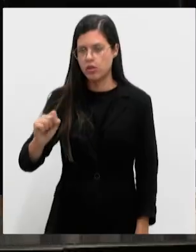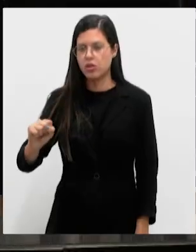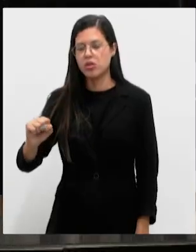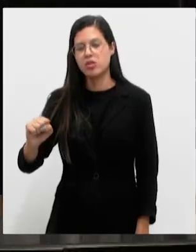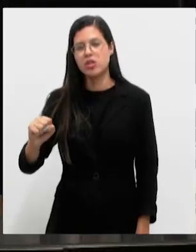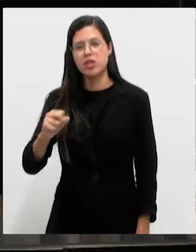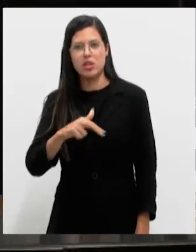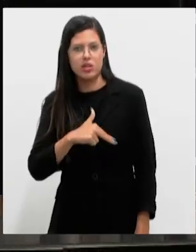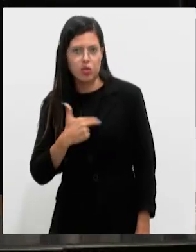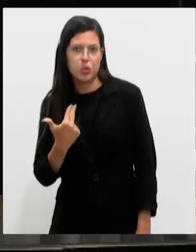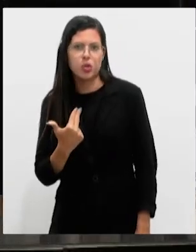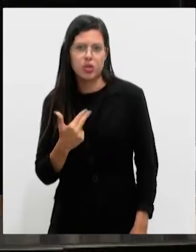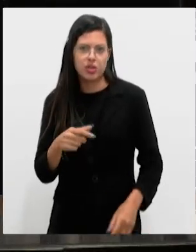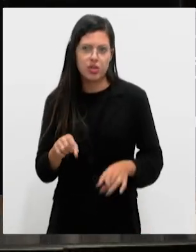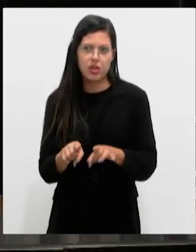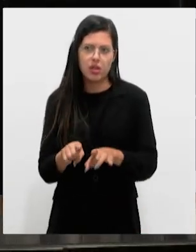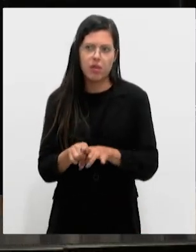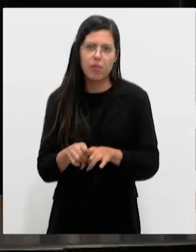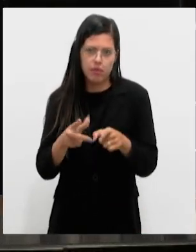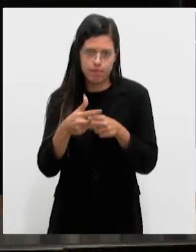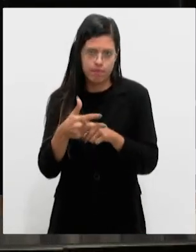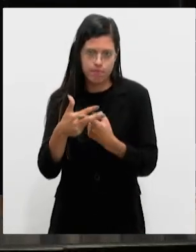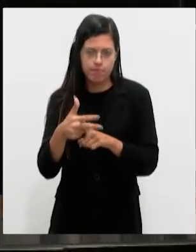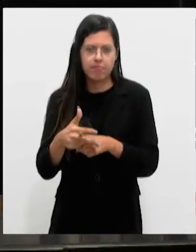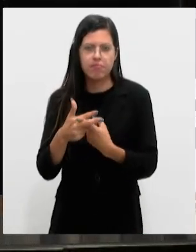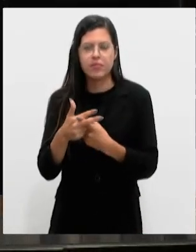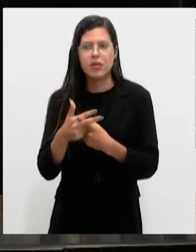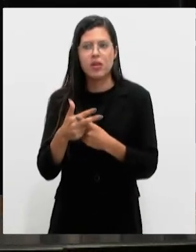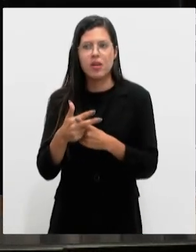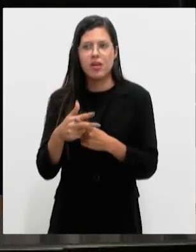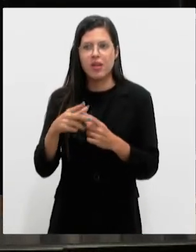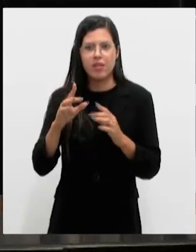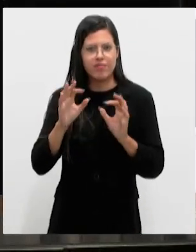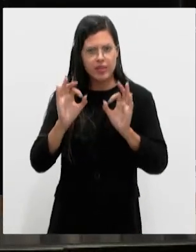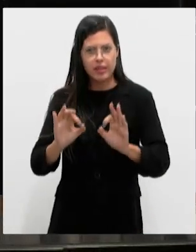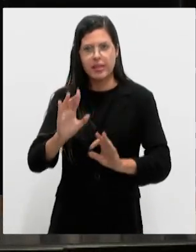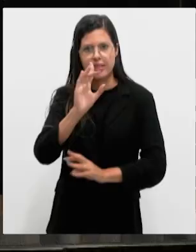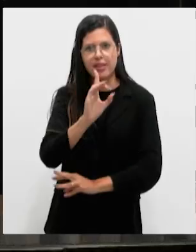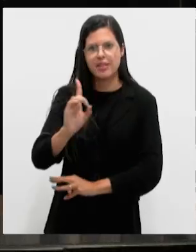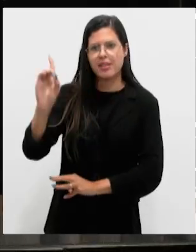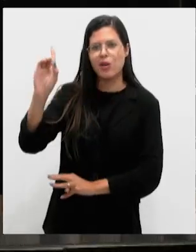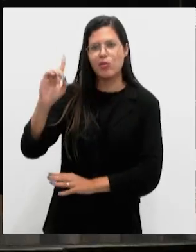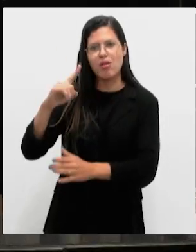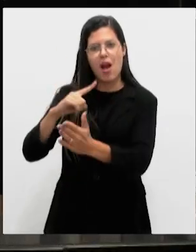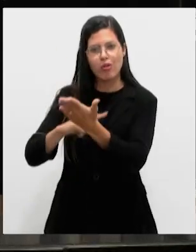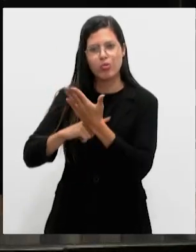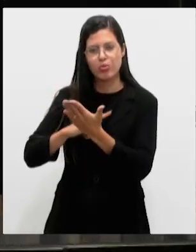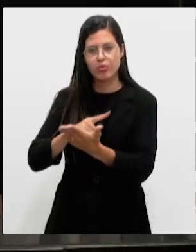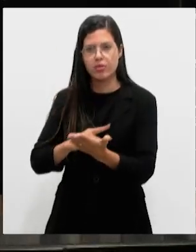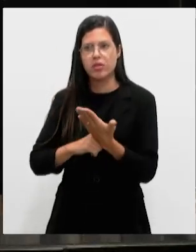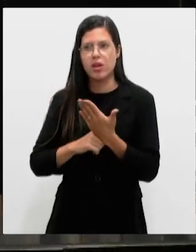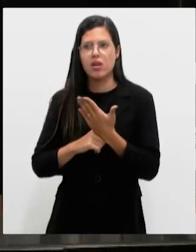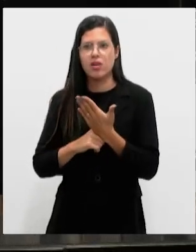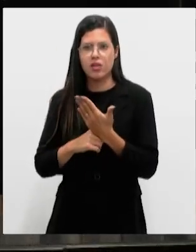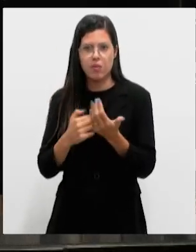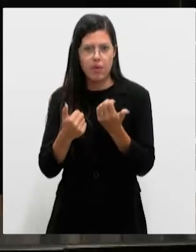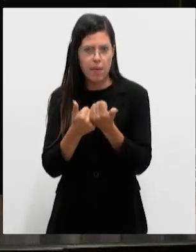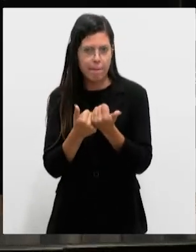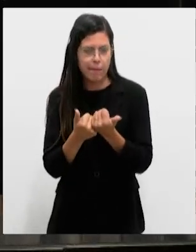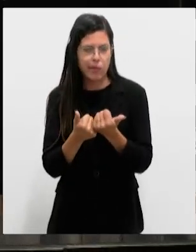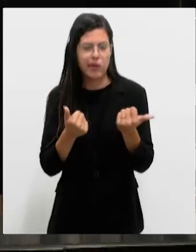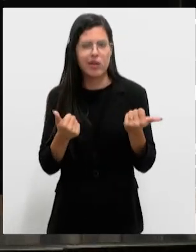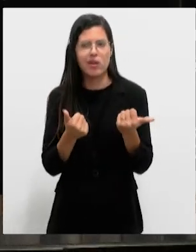da recuperação. Eu tenho certeza que Deus lá em cima está ajudando e muito, né? Está me amparando, me